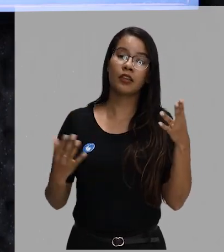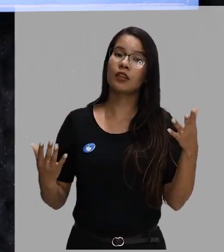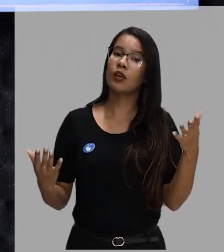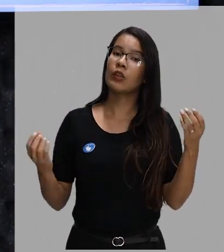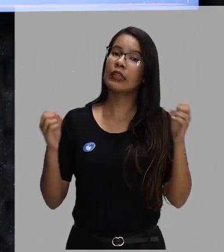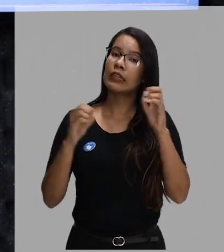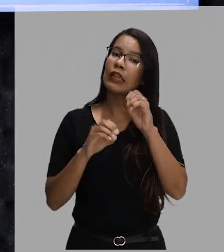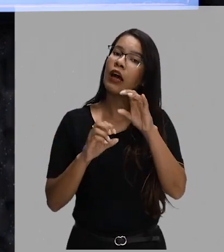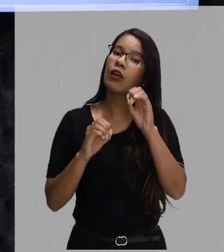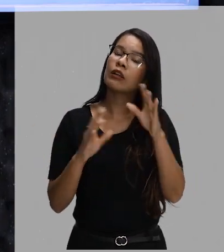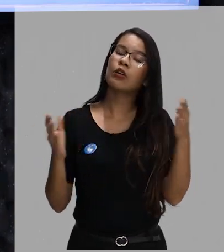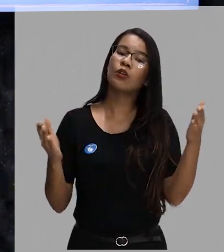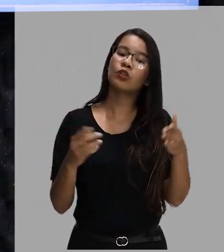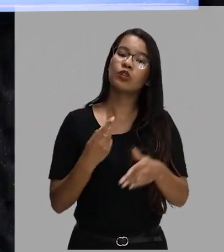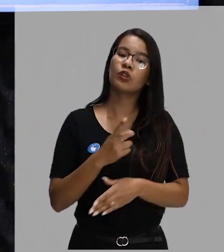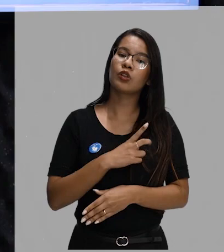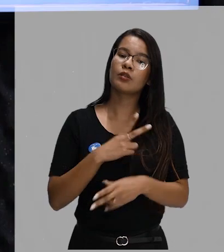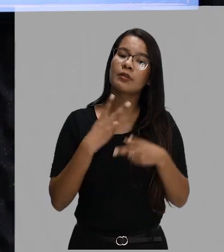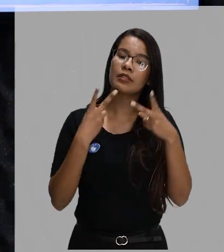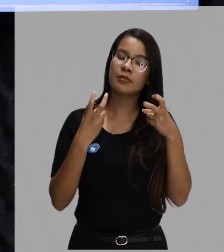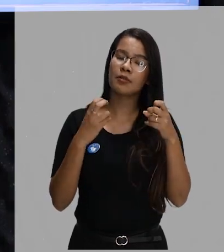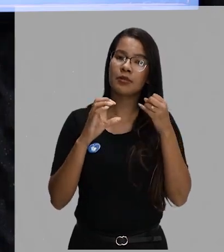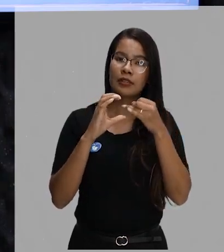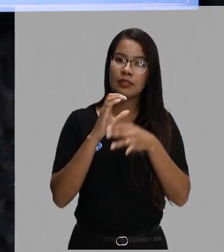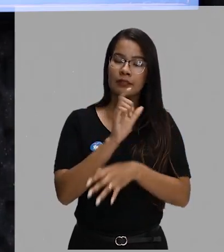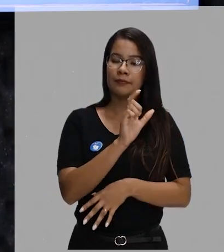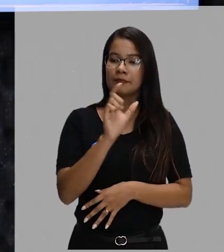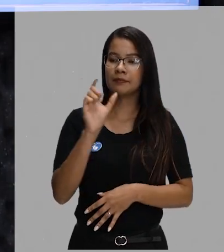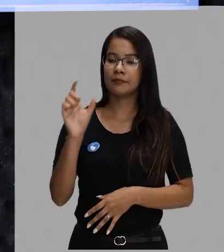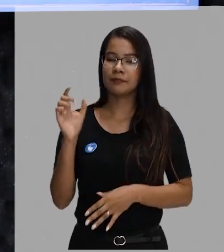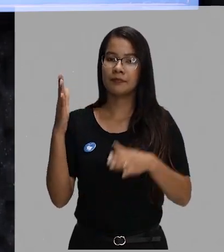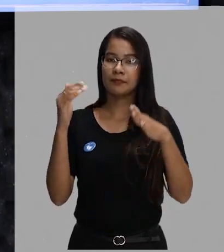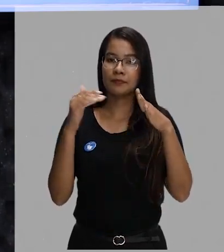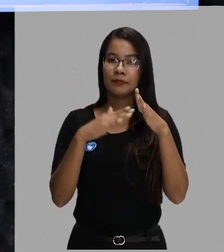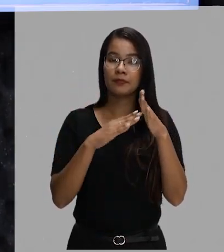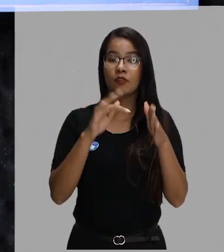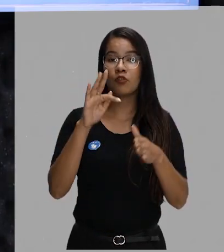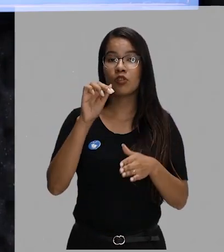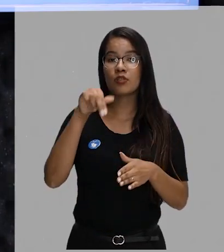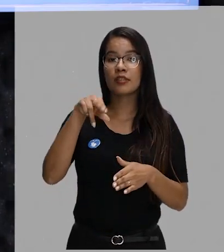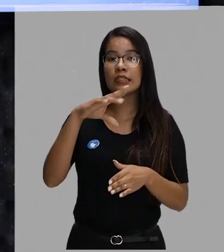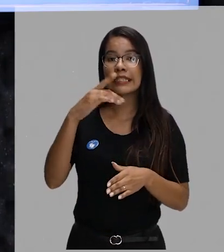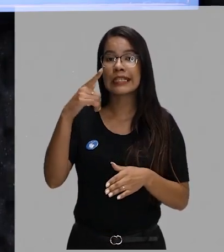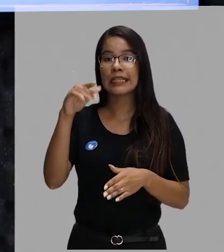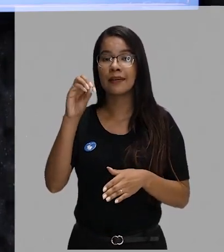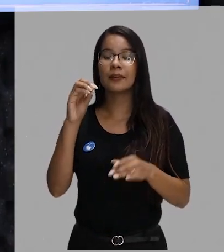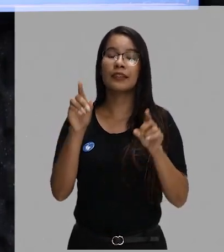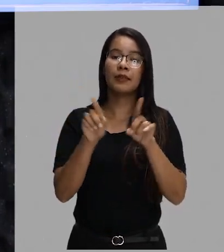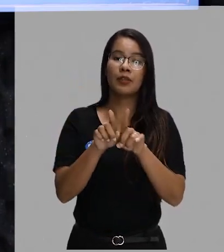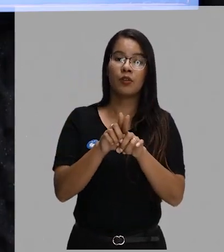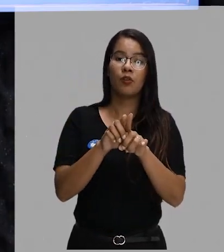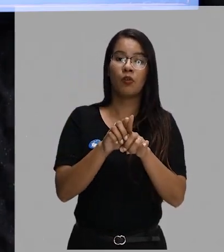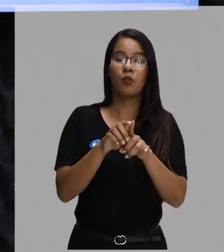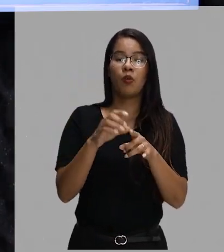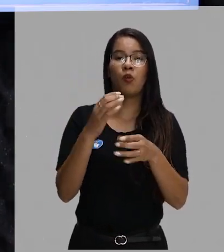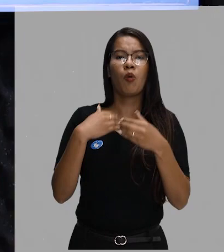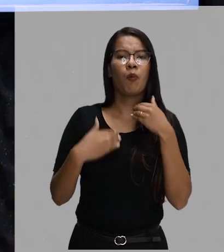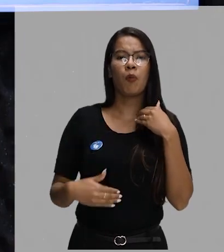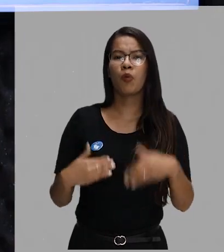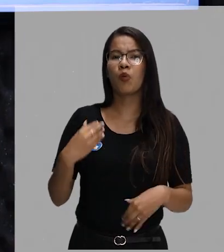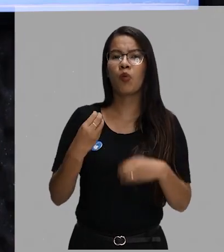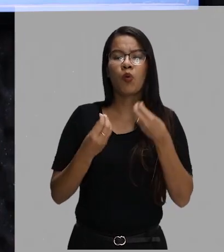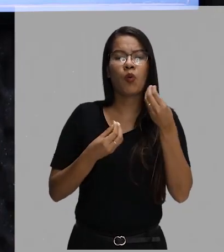na aula de hoje, a gente viu classificação de função. Tá? A gente viu o comportamento, como uma função pode